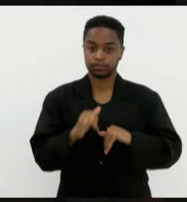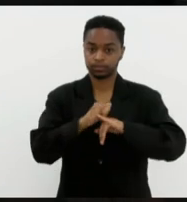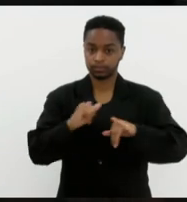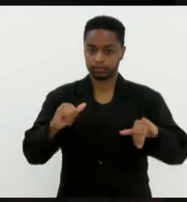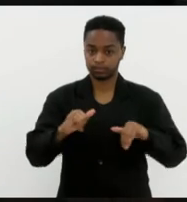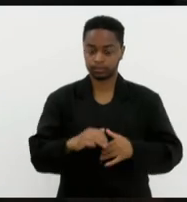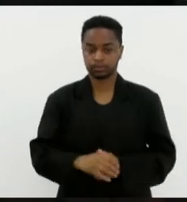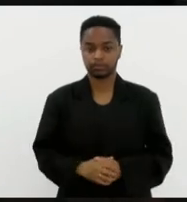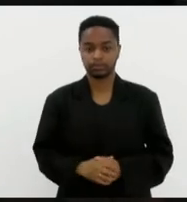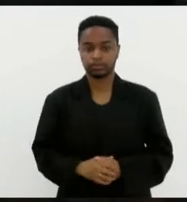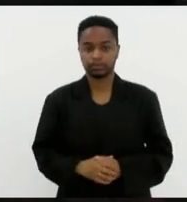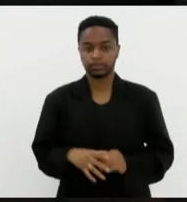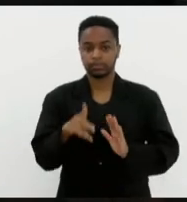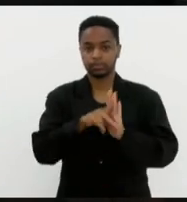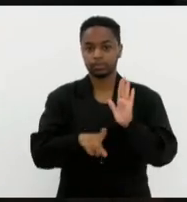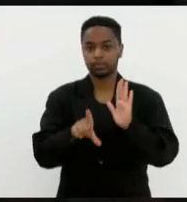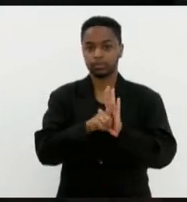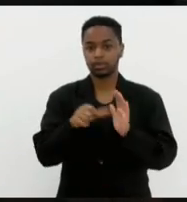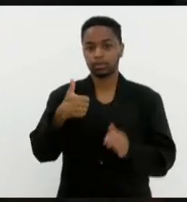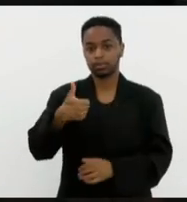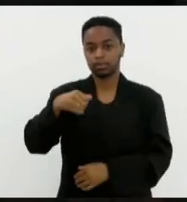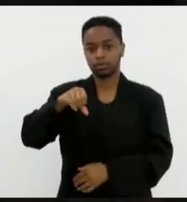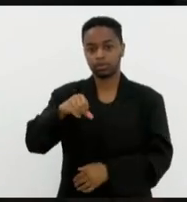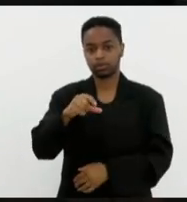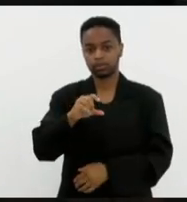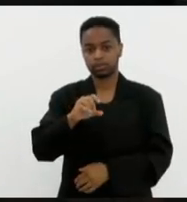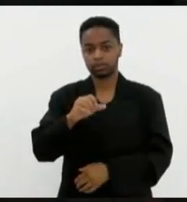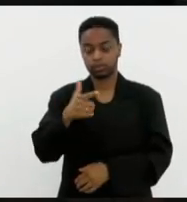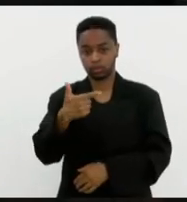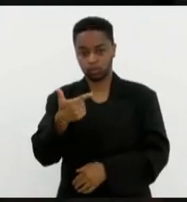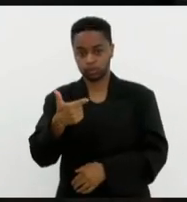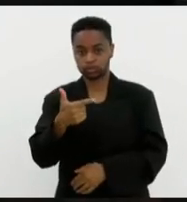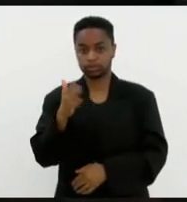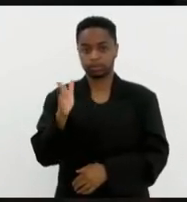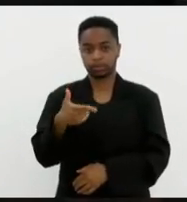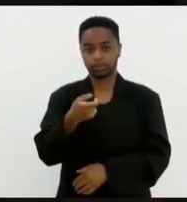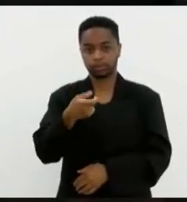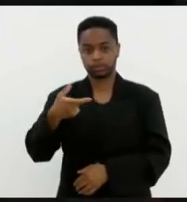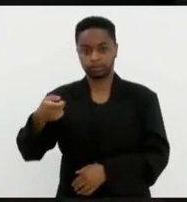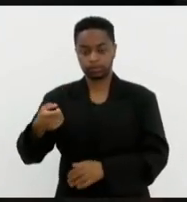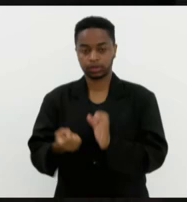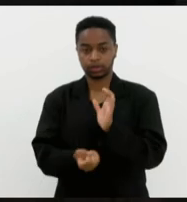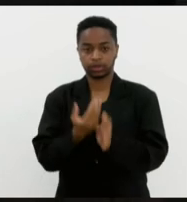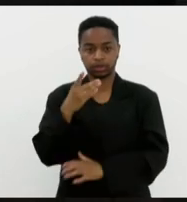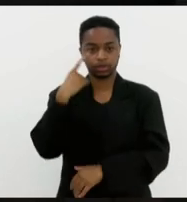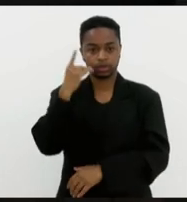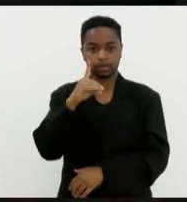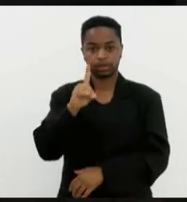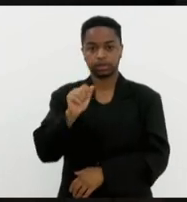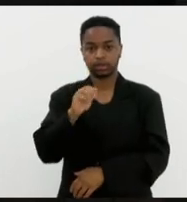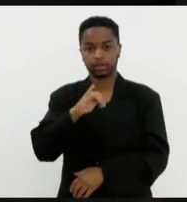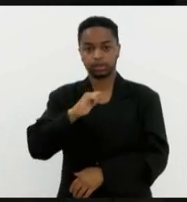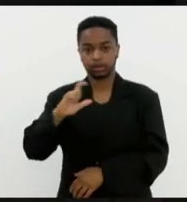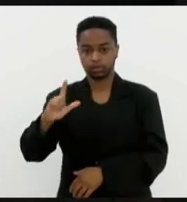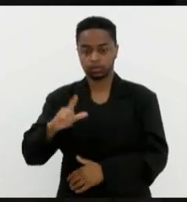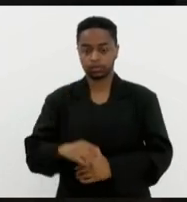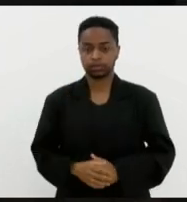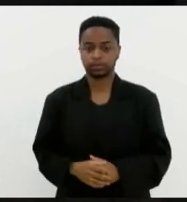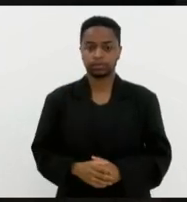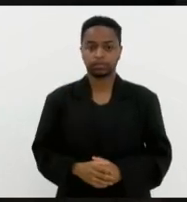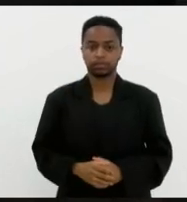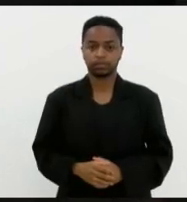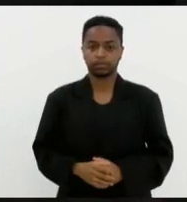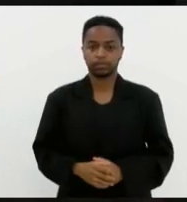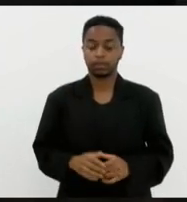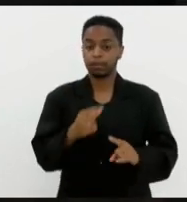Anuncio projeto de lei 1912 de 2020, de autoria do deputado Daniel Librelon, que proíbe